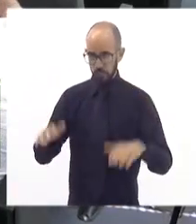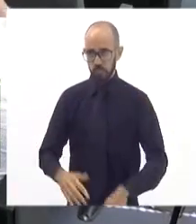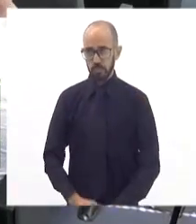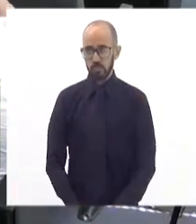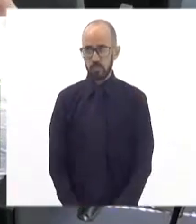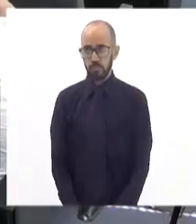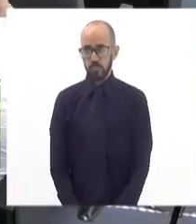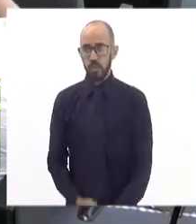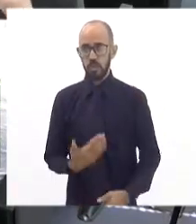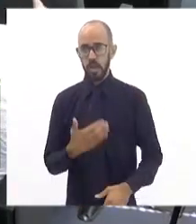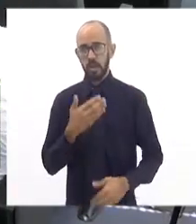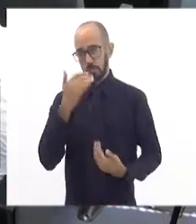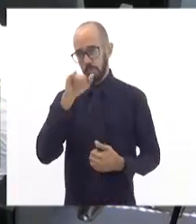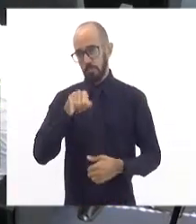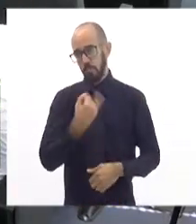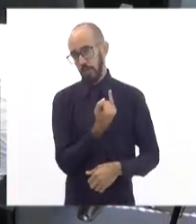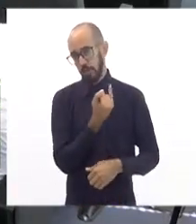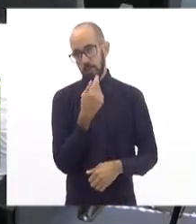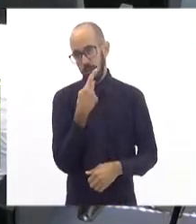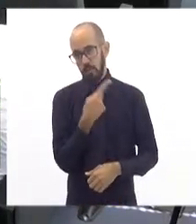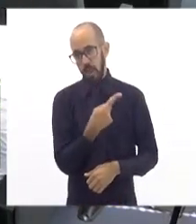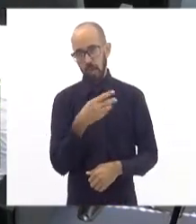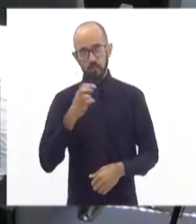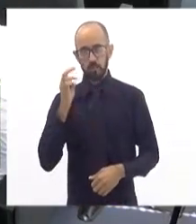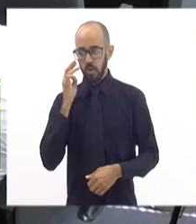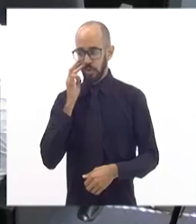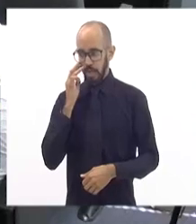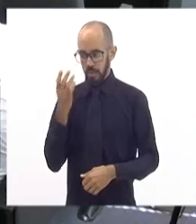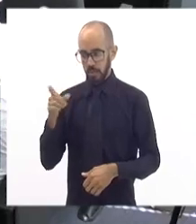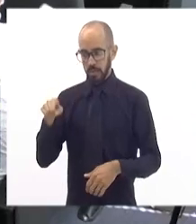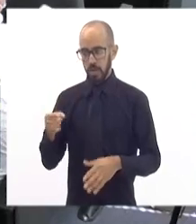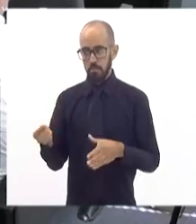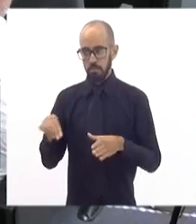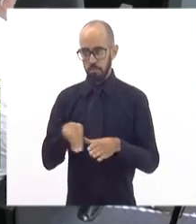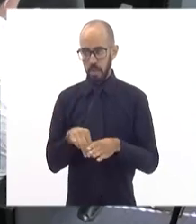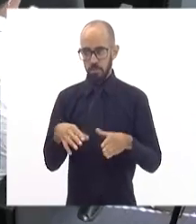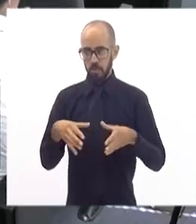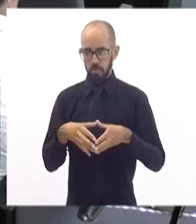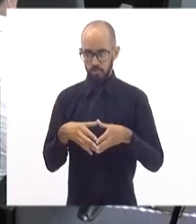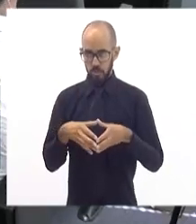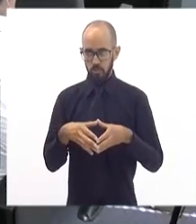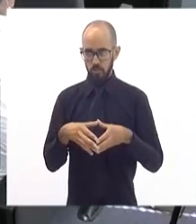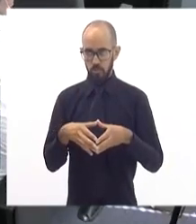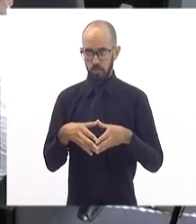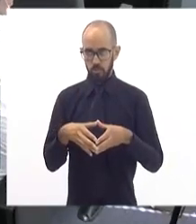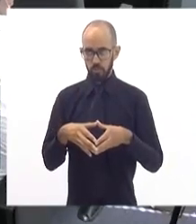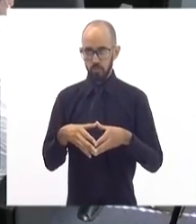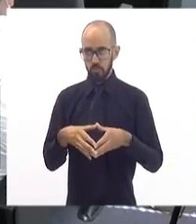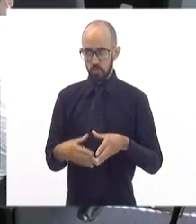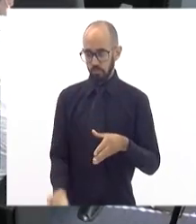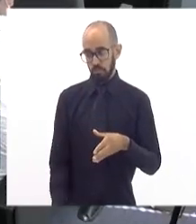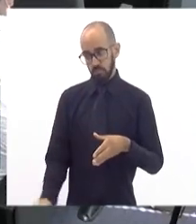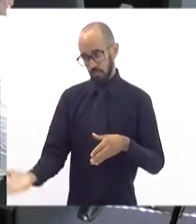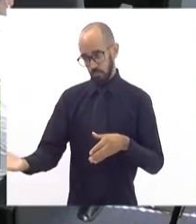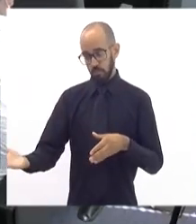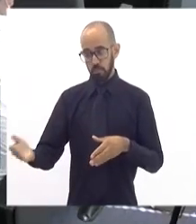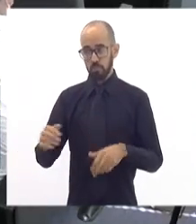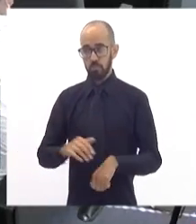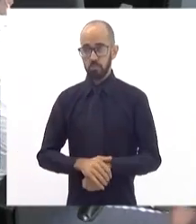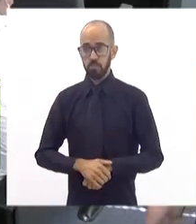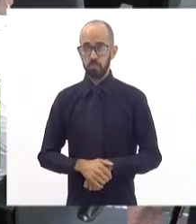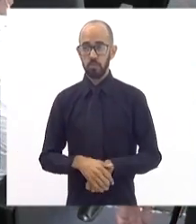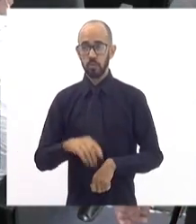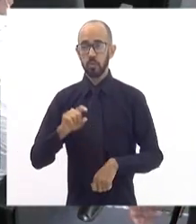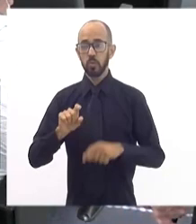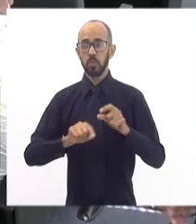você aproveitar para escrever seu Deputado waldeck participar dessa comissão em waldeck você faz parte da sua e a condições